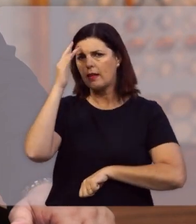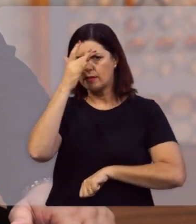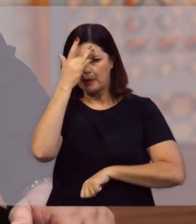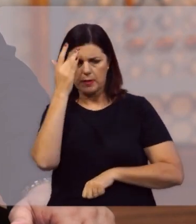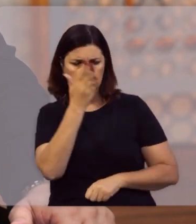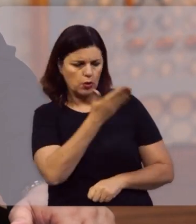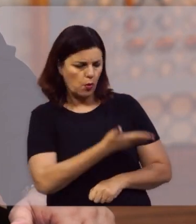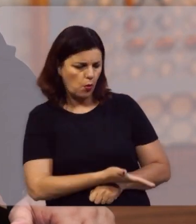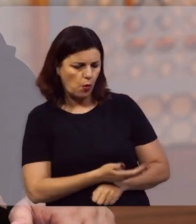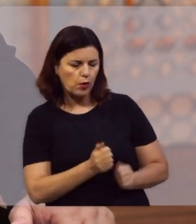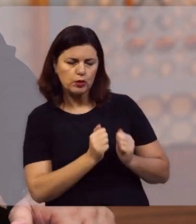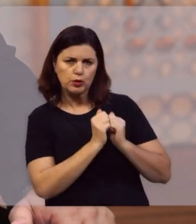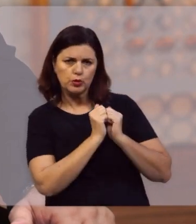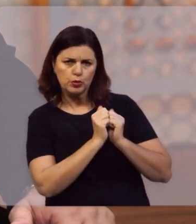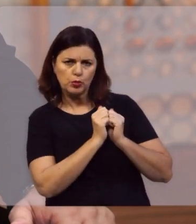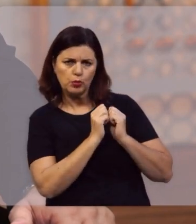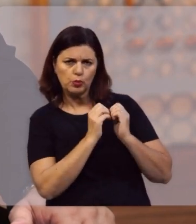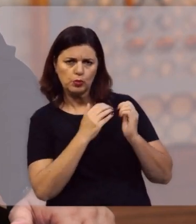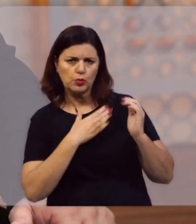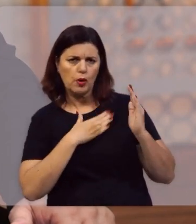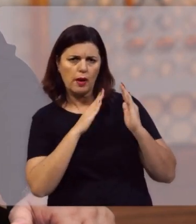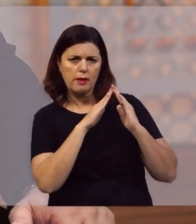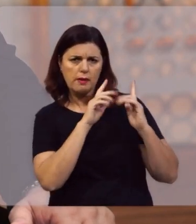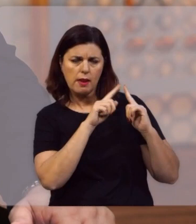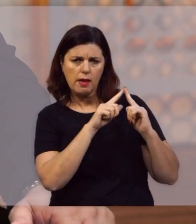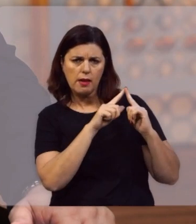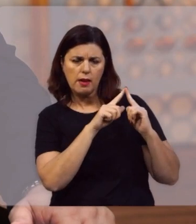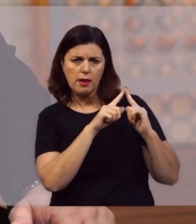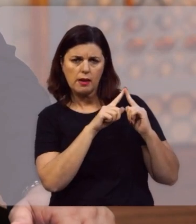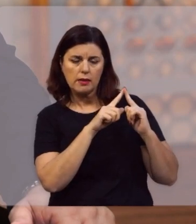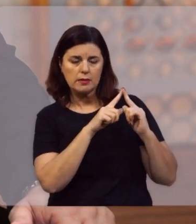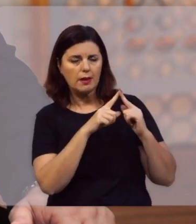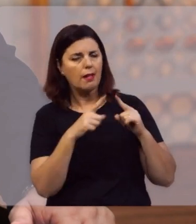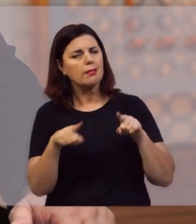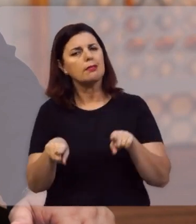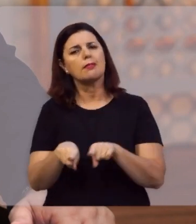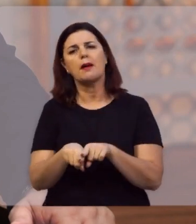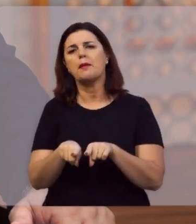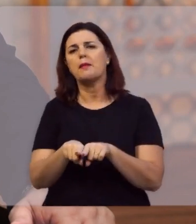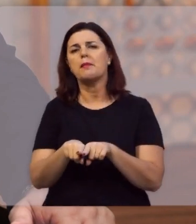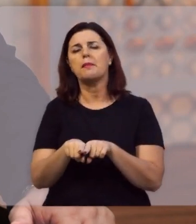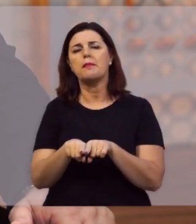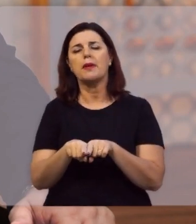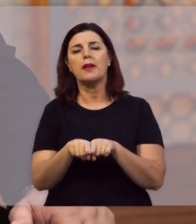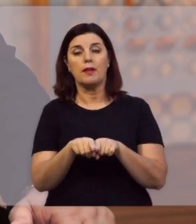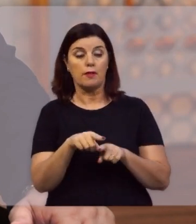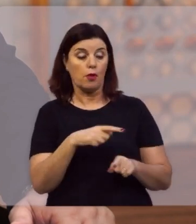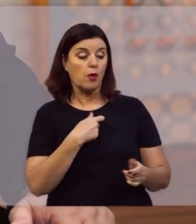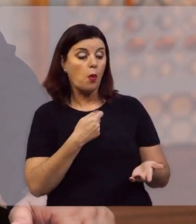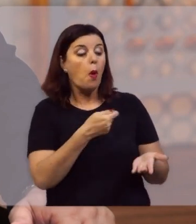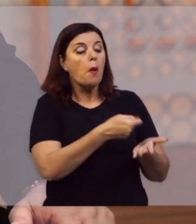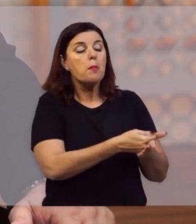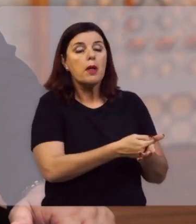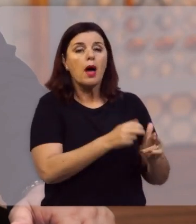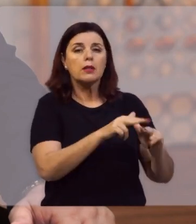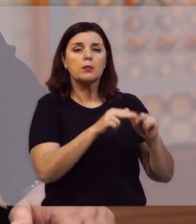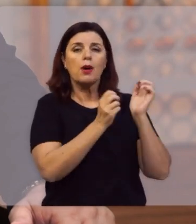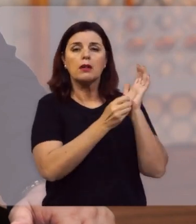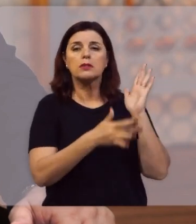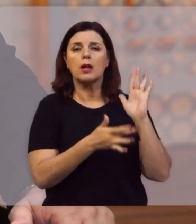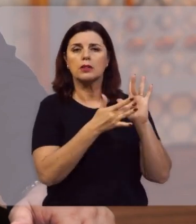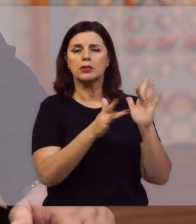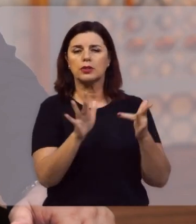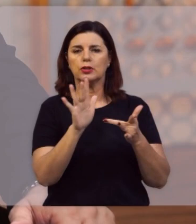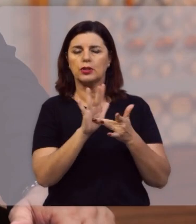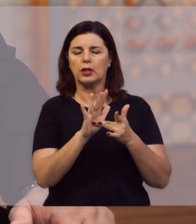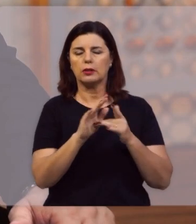que tá do meu lado na Igreja de Cristo Jesus custou o preço mais caro do universo e é